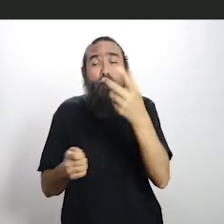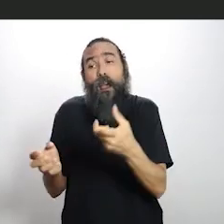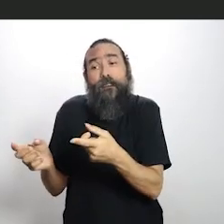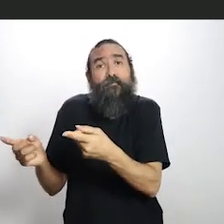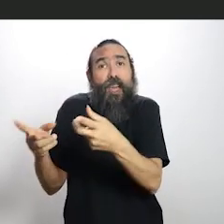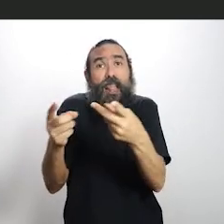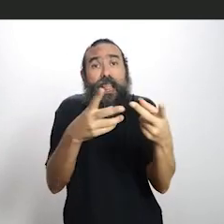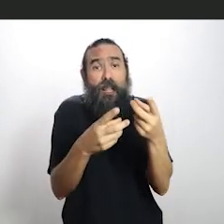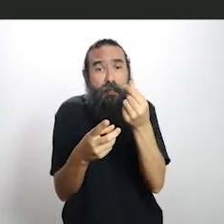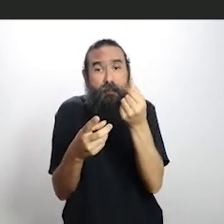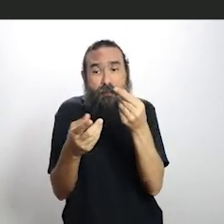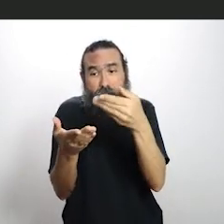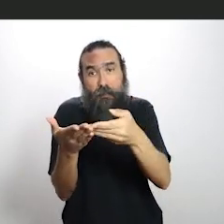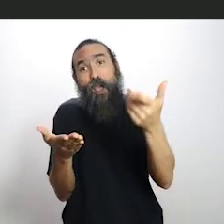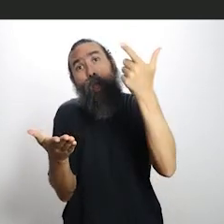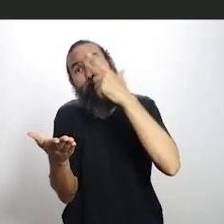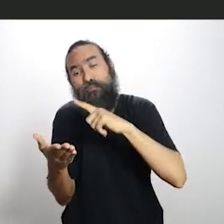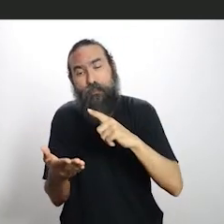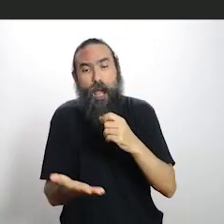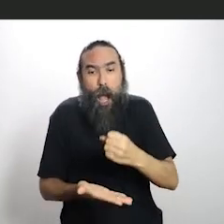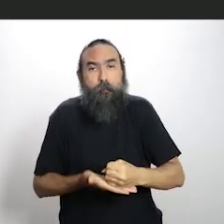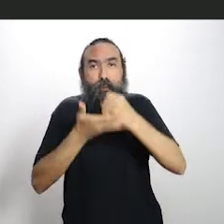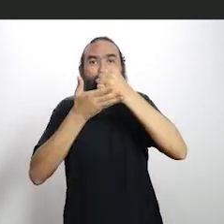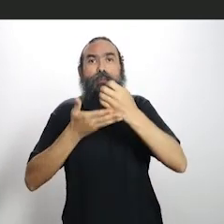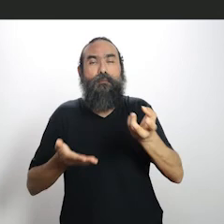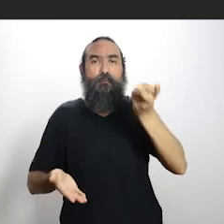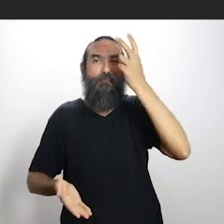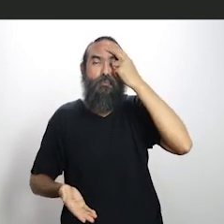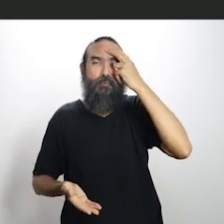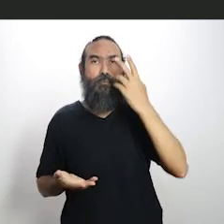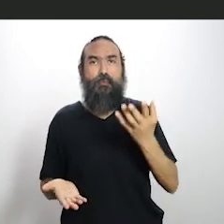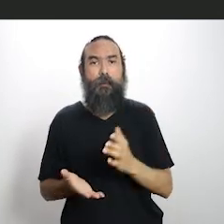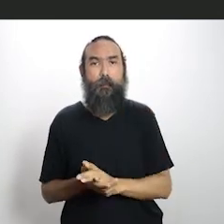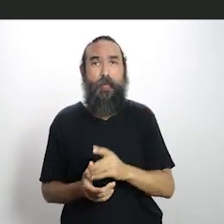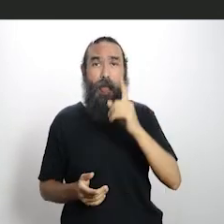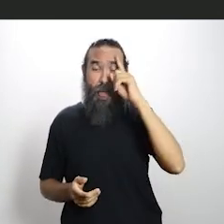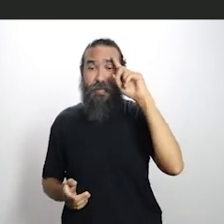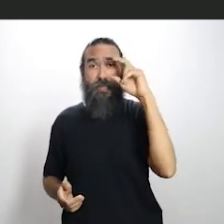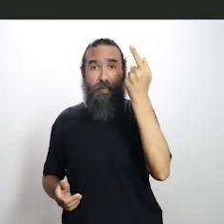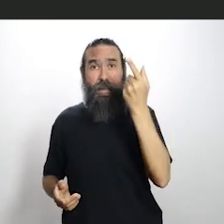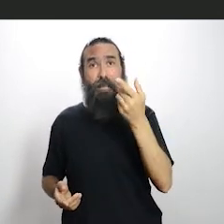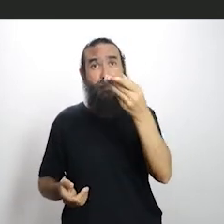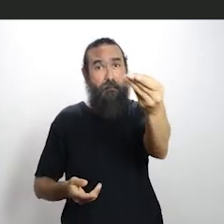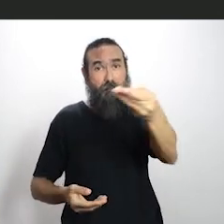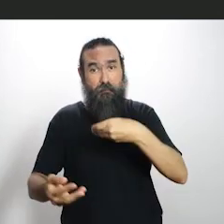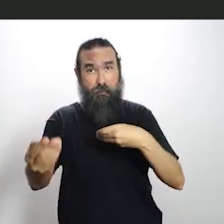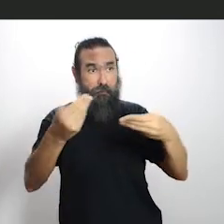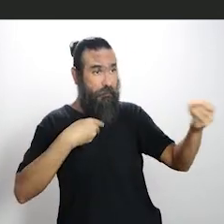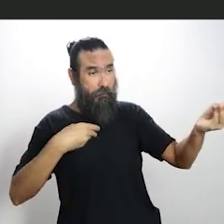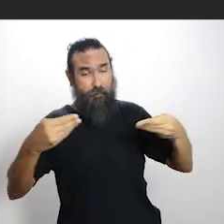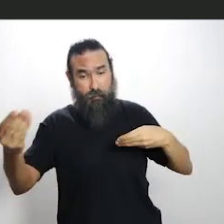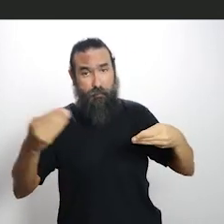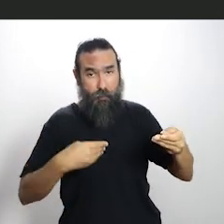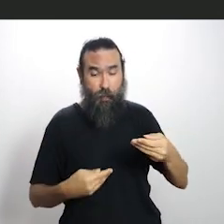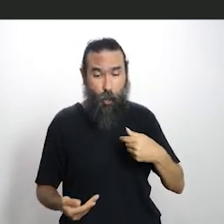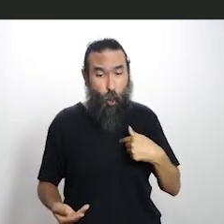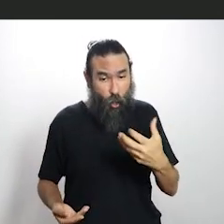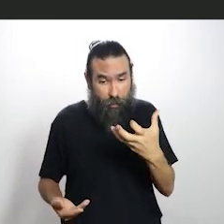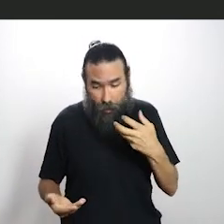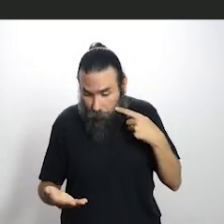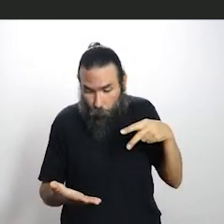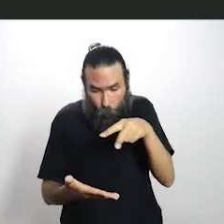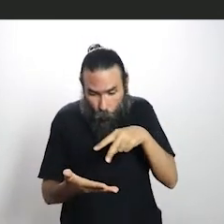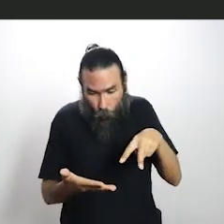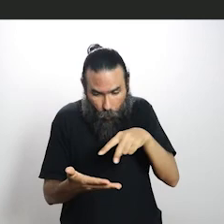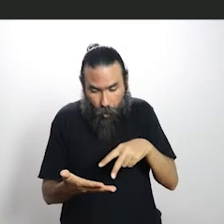estado tem muitas coisas boas obviamente tem uma péssima que é abrir edital e não pagar foi a nossa